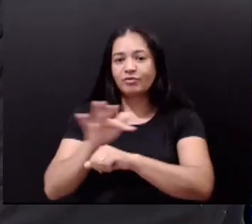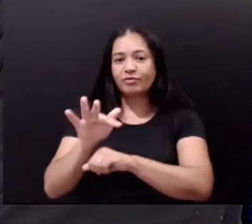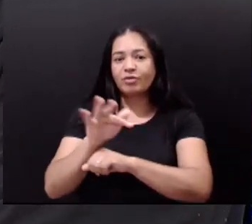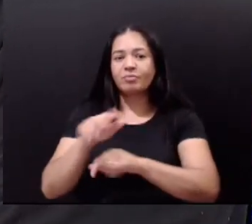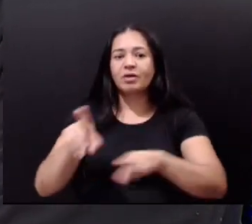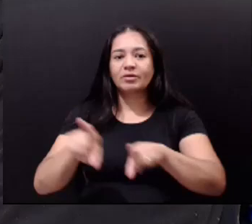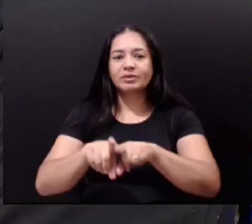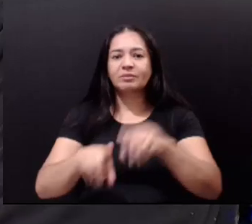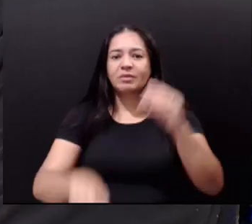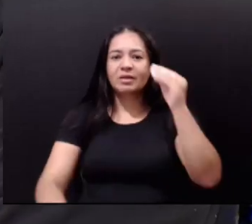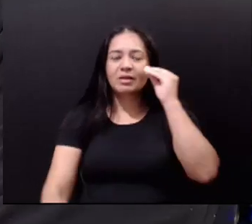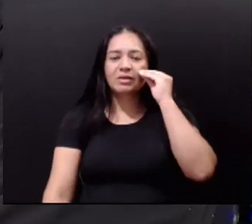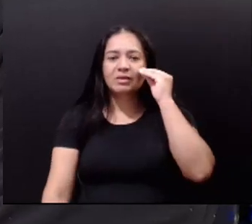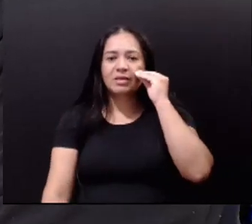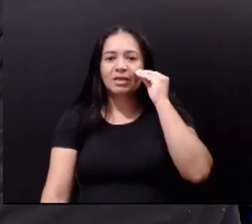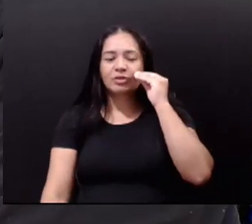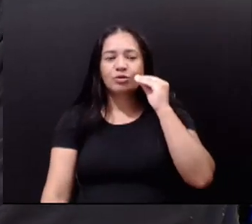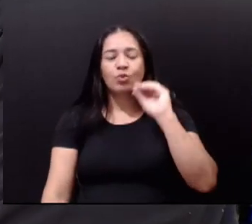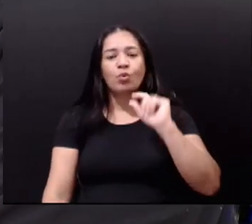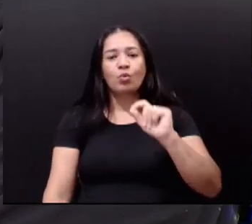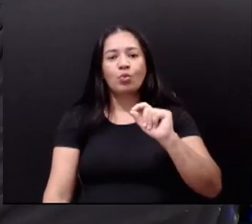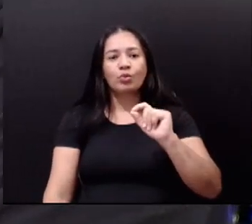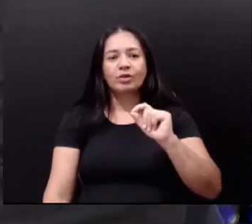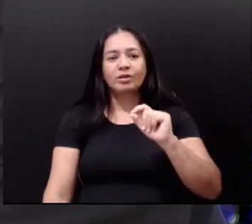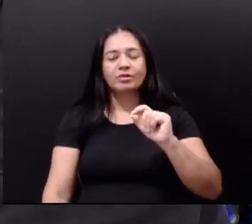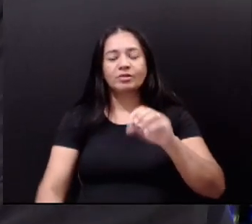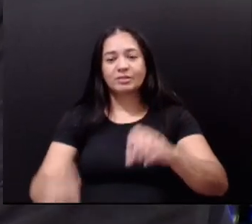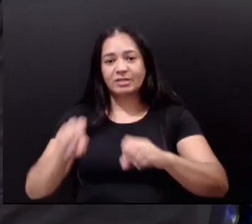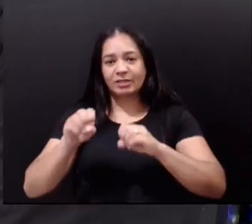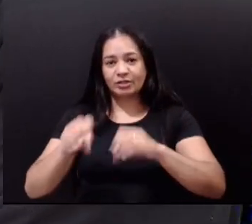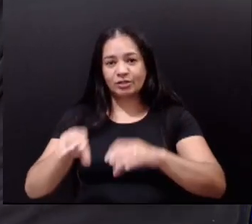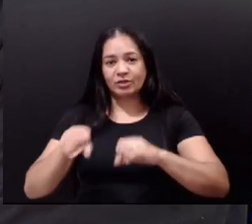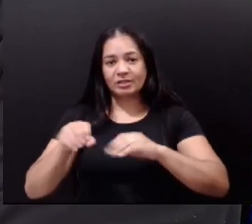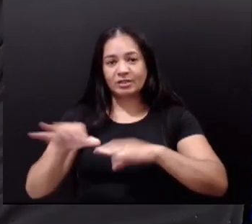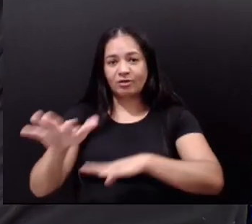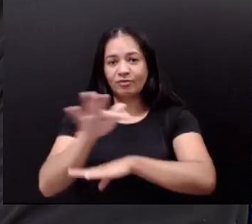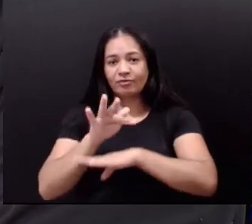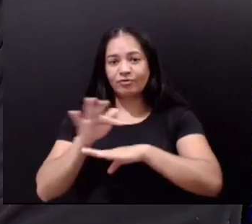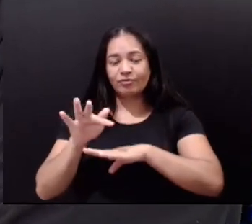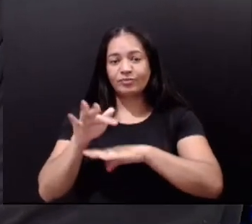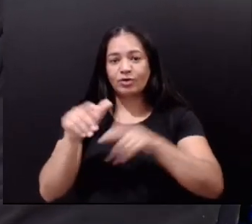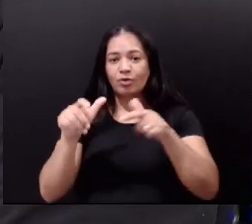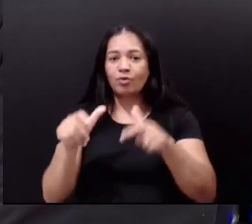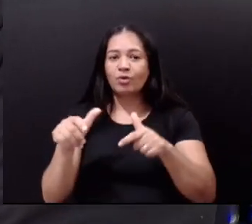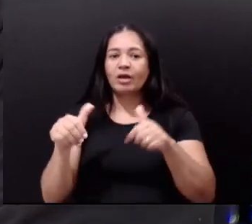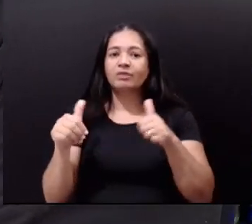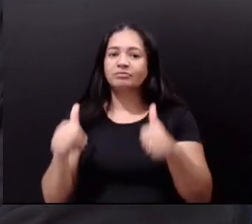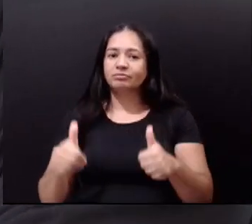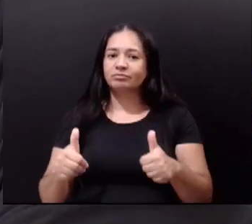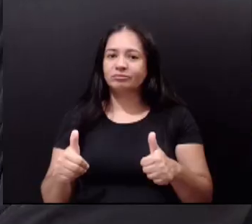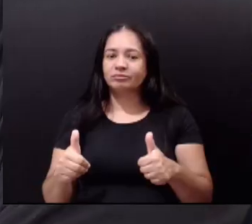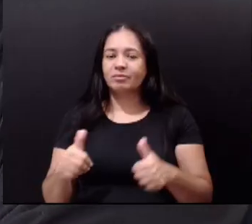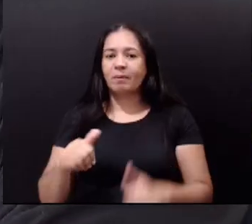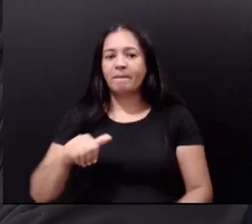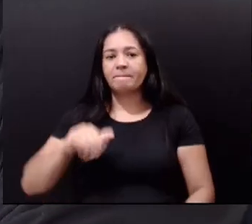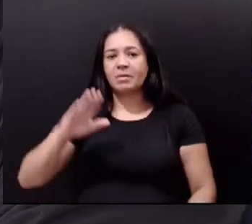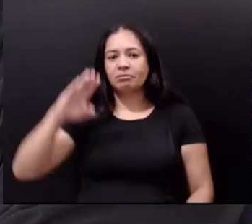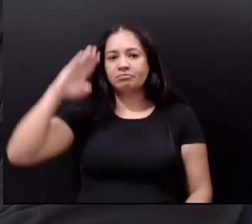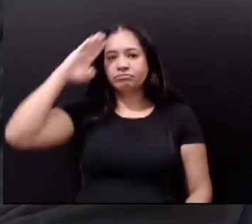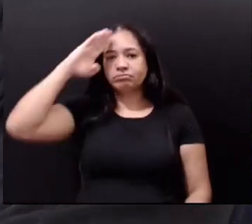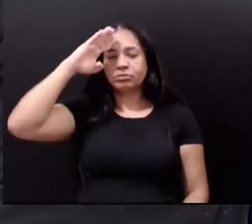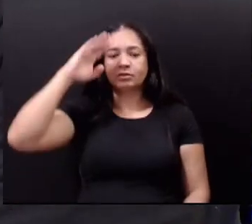do espaço da educação formal, que é um espaço que vem de uma educação mais militarizada, mais